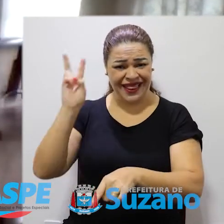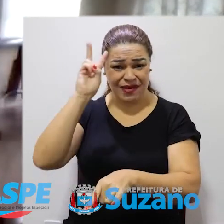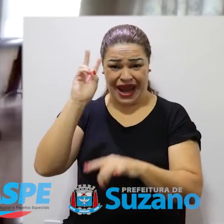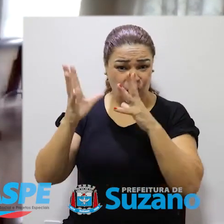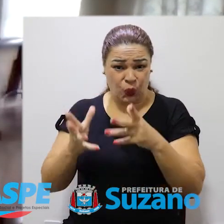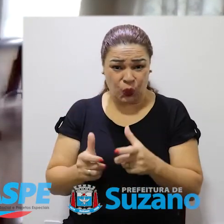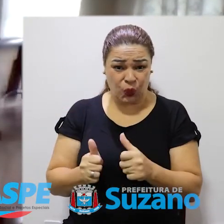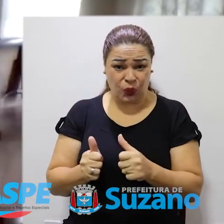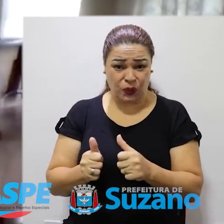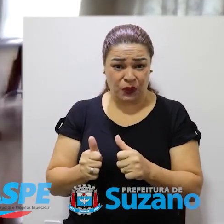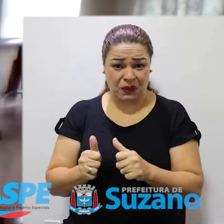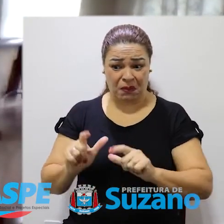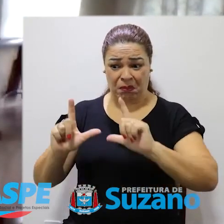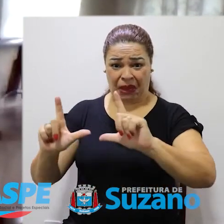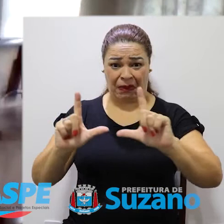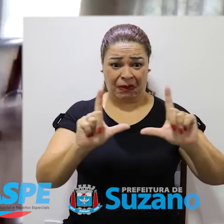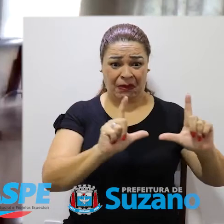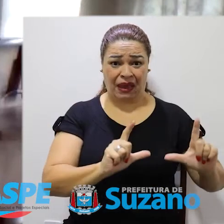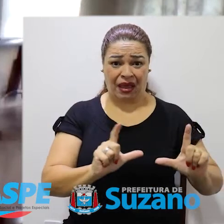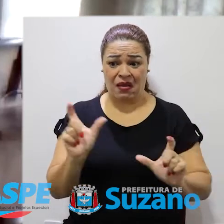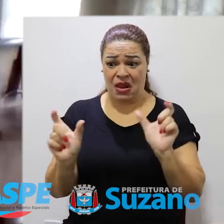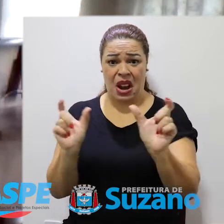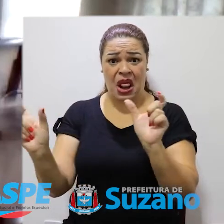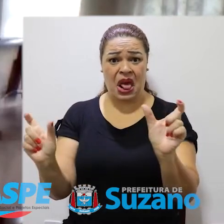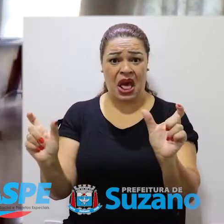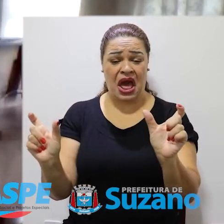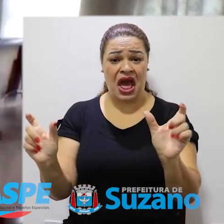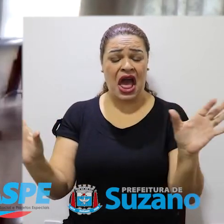de imagem, esse monte de palavra relacionado com o quê?